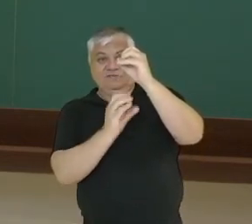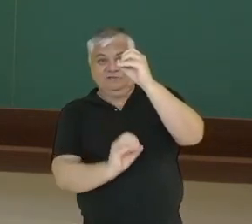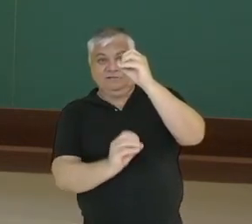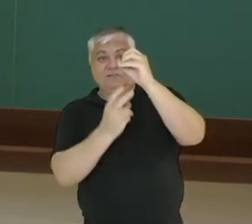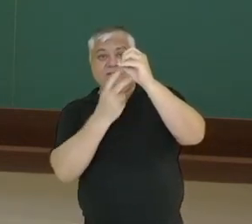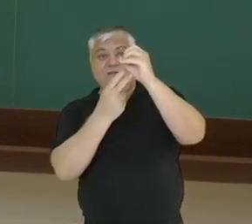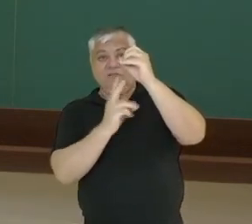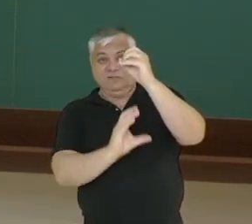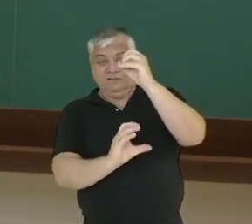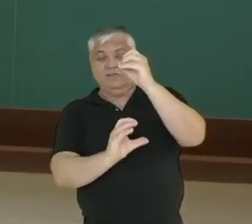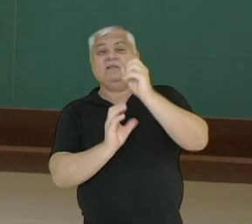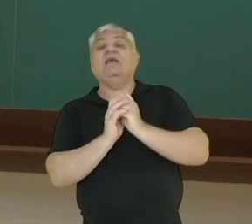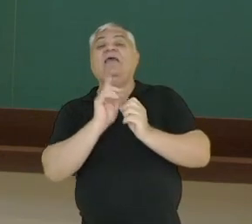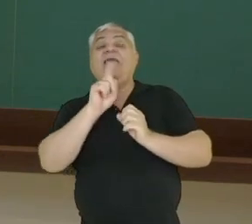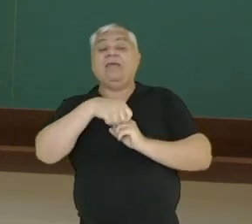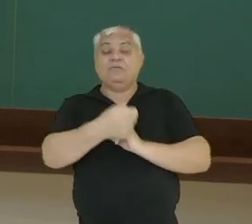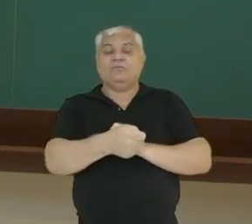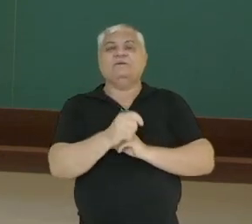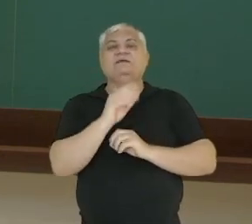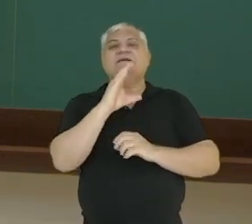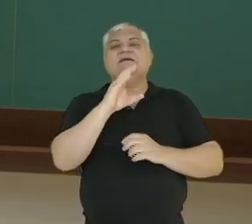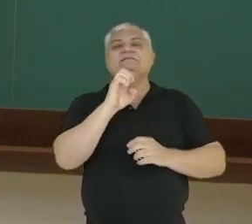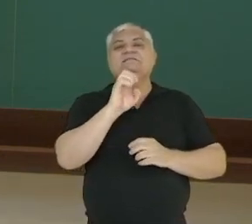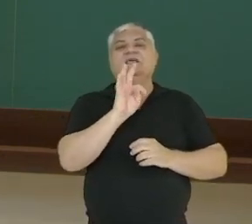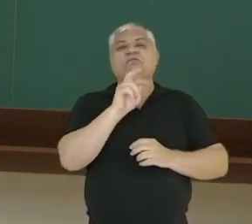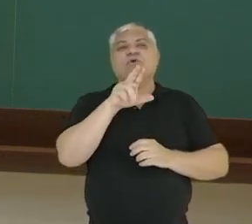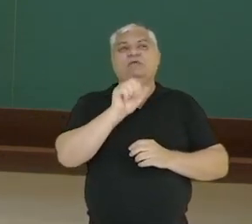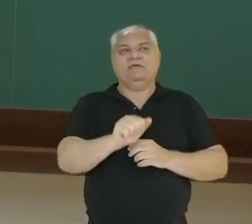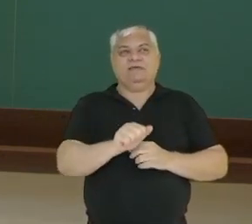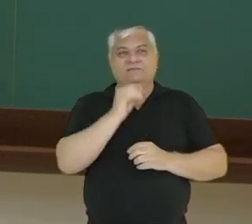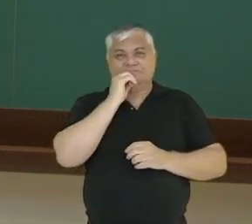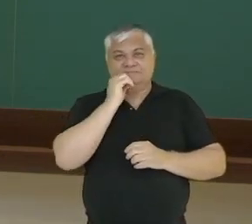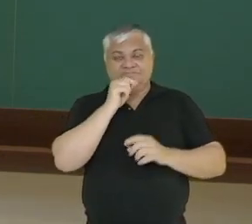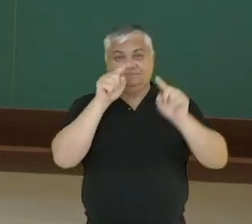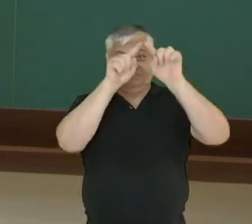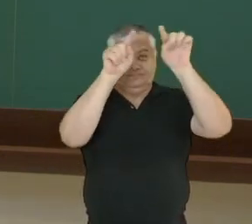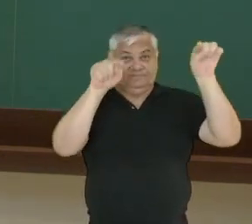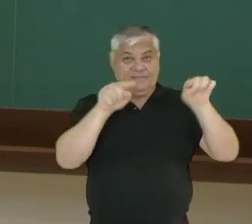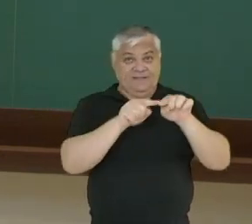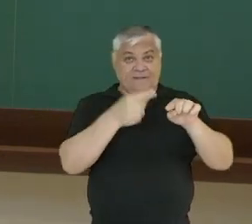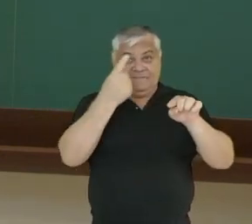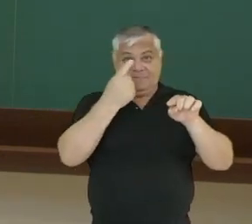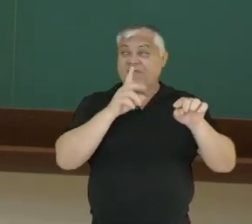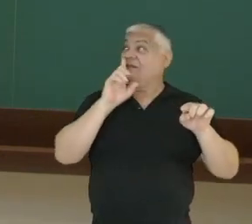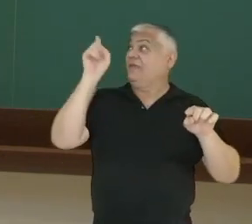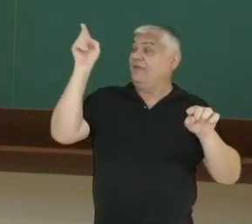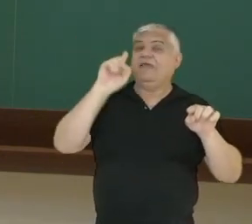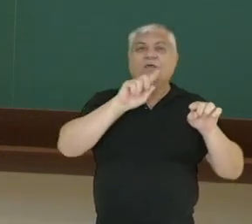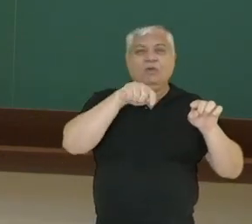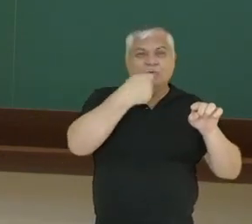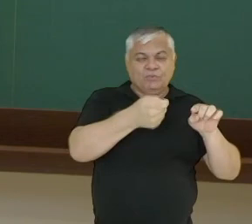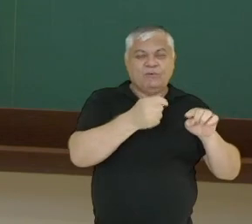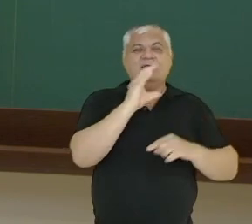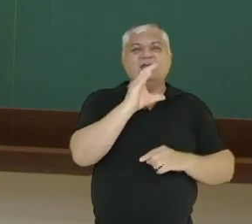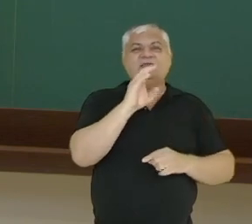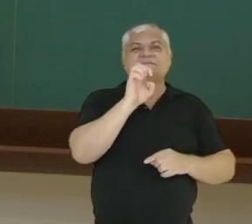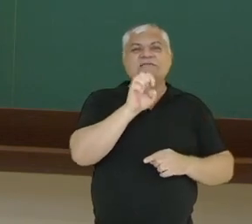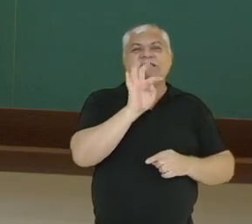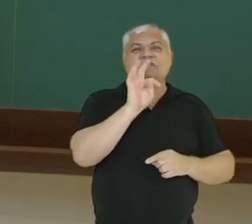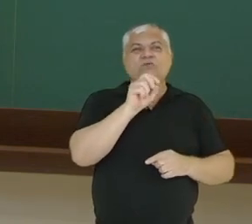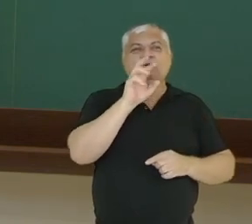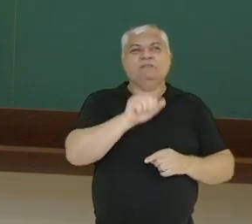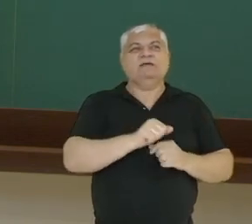temos caracterizado uma cetona. Esta substância aqui, ela é classificada como uma cetona.